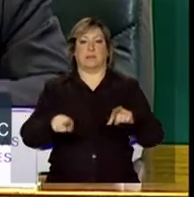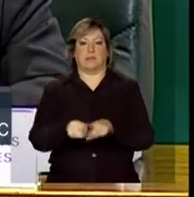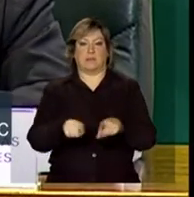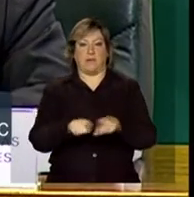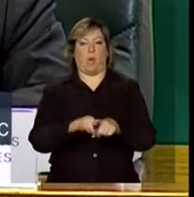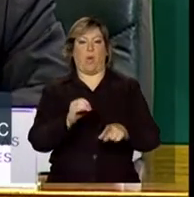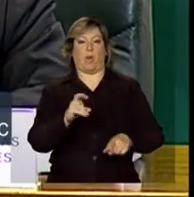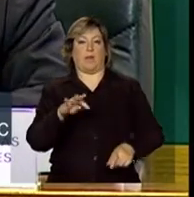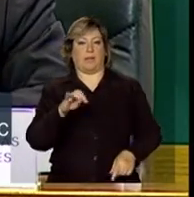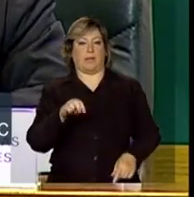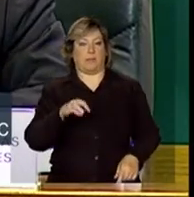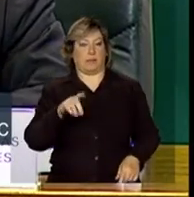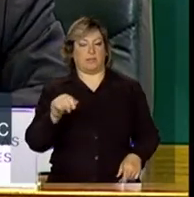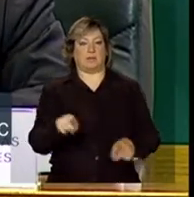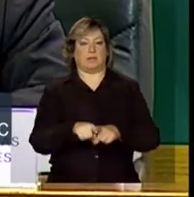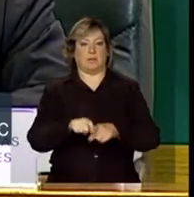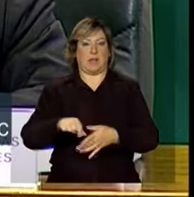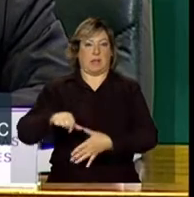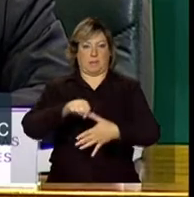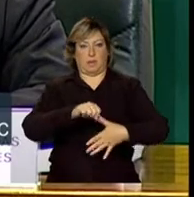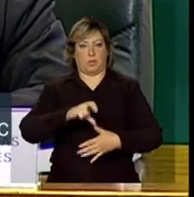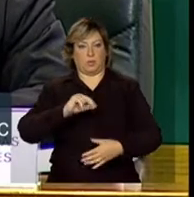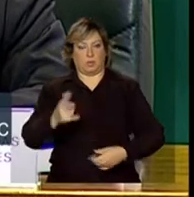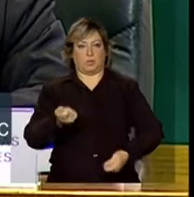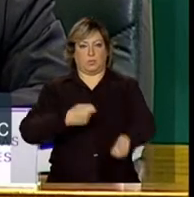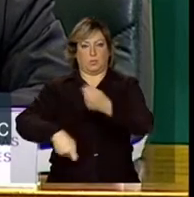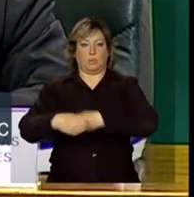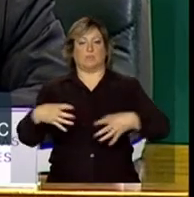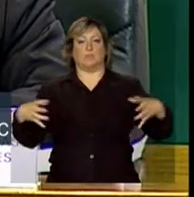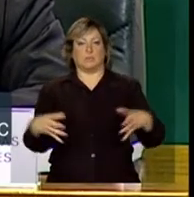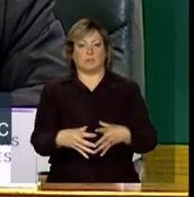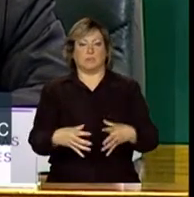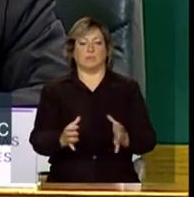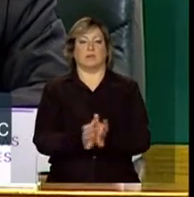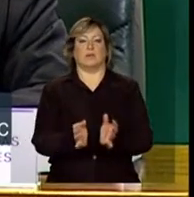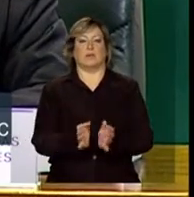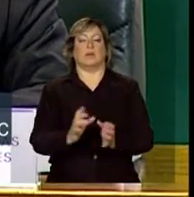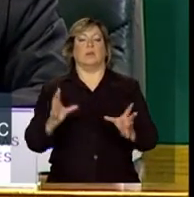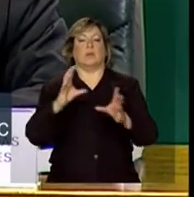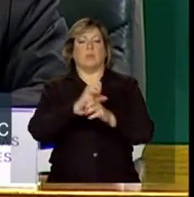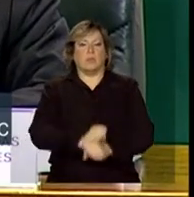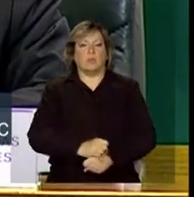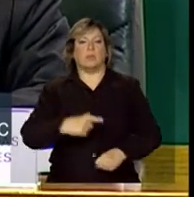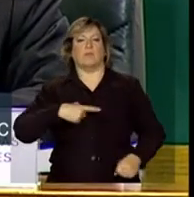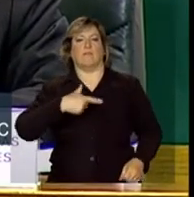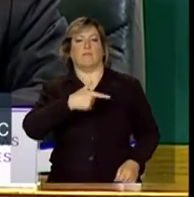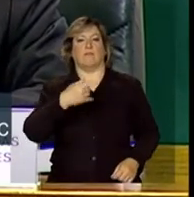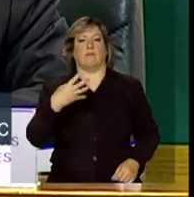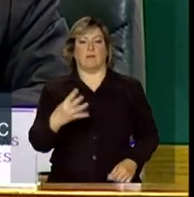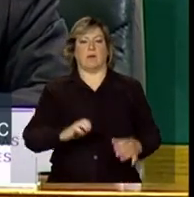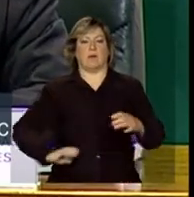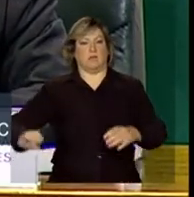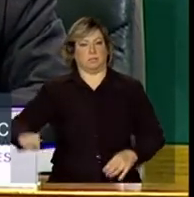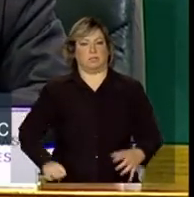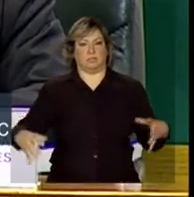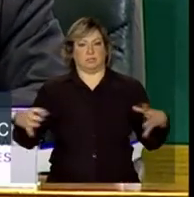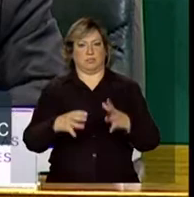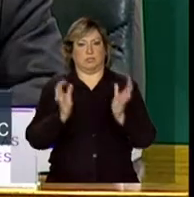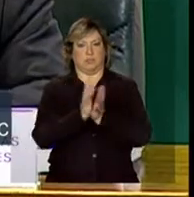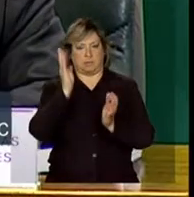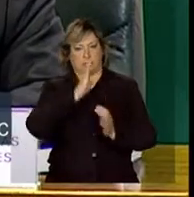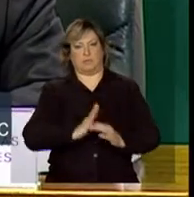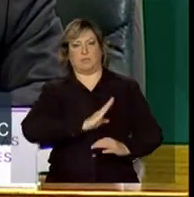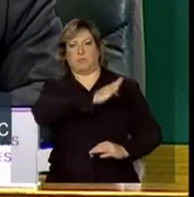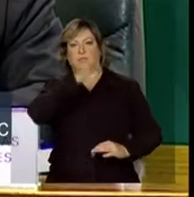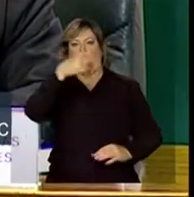do Sul para os chefes dos setores de promoção comercial envolvendo duas dezenas de embaixadas brasileiras no exterior ocasiões que se